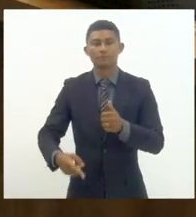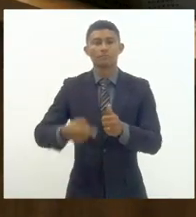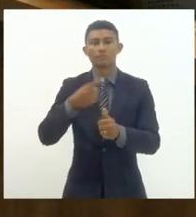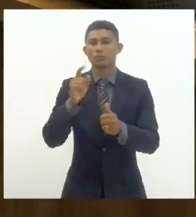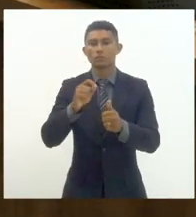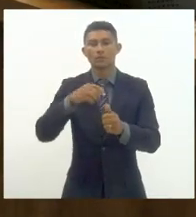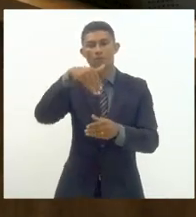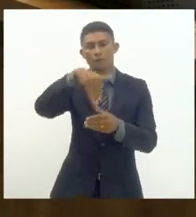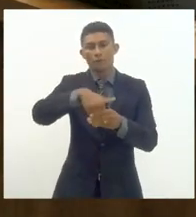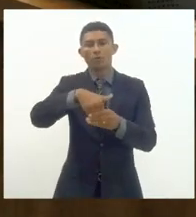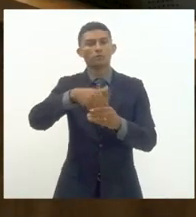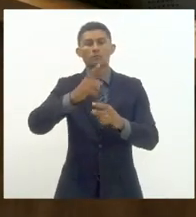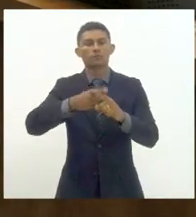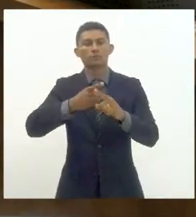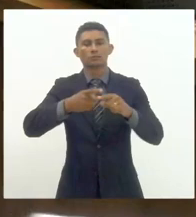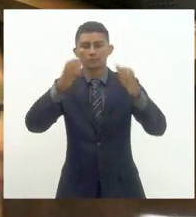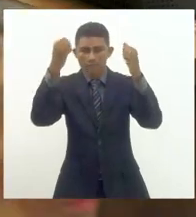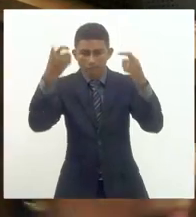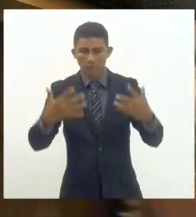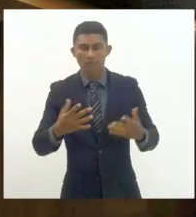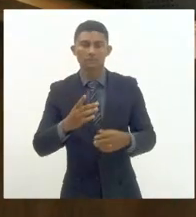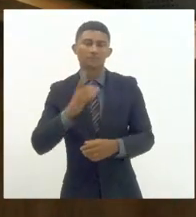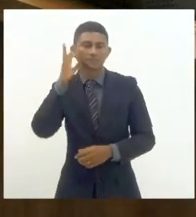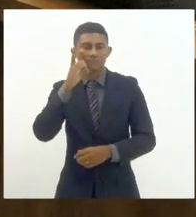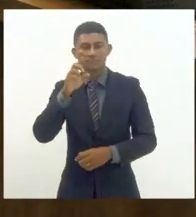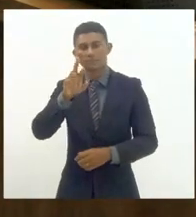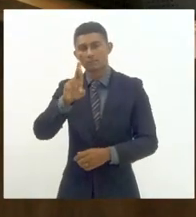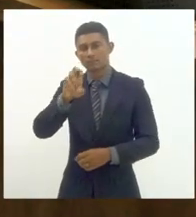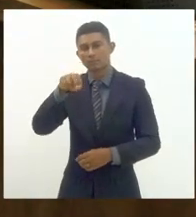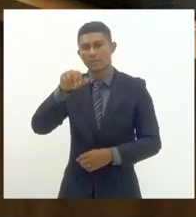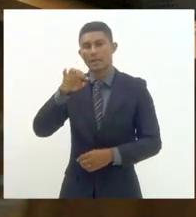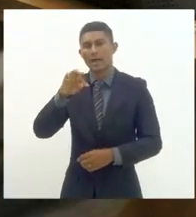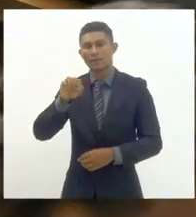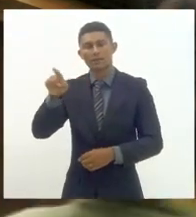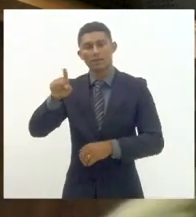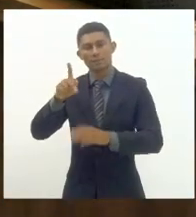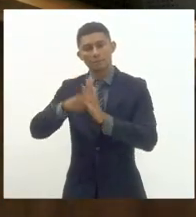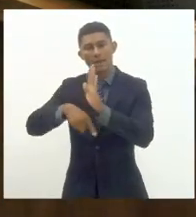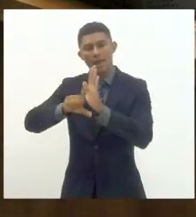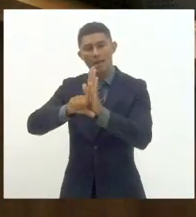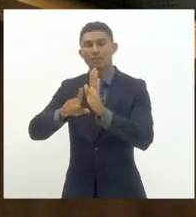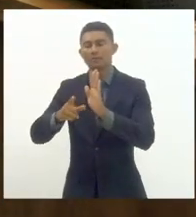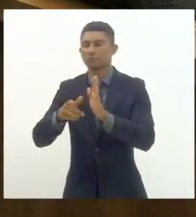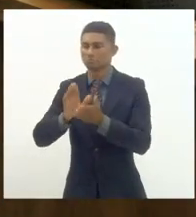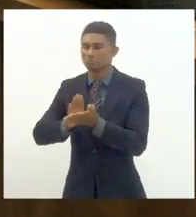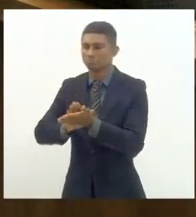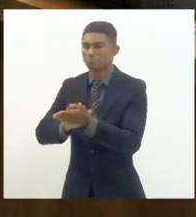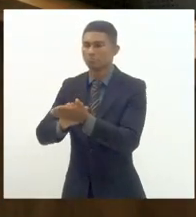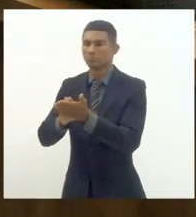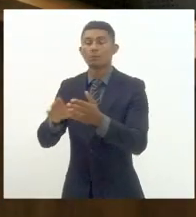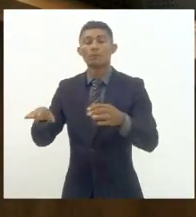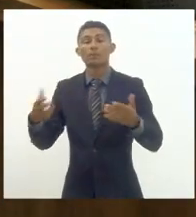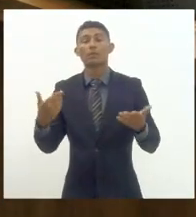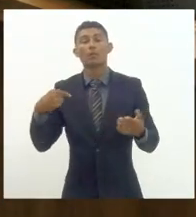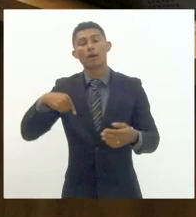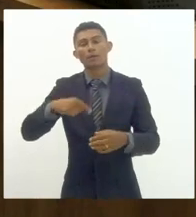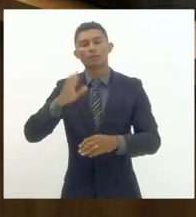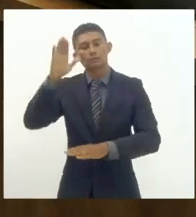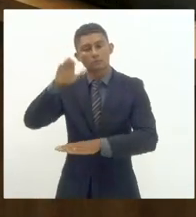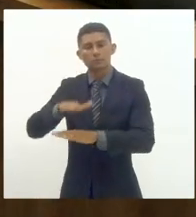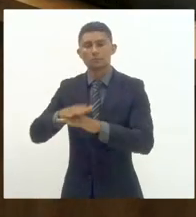declaração de voto no projeto da deputada Renata Souza, parabenizando mais uma vez. Mas a minha fala nessa